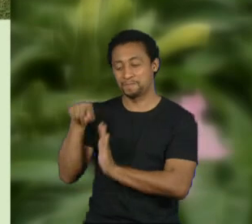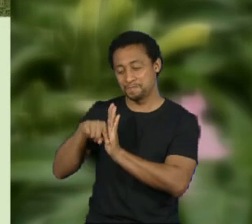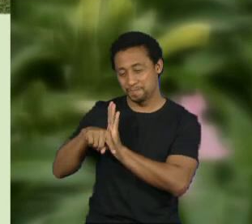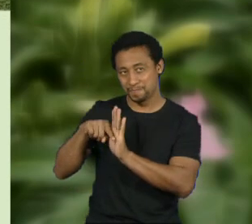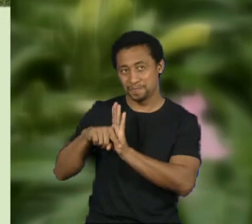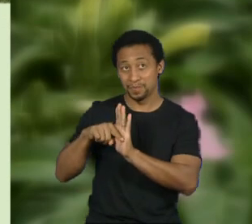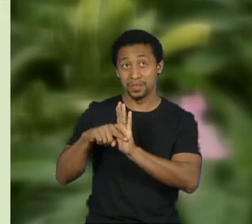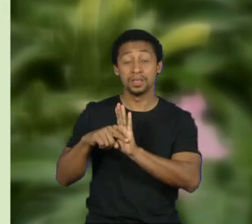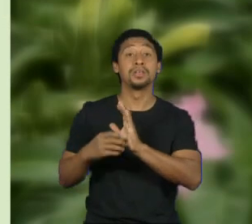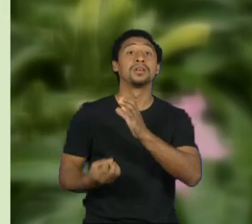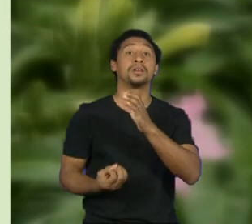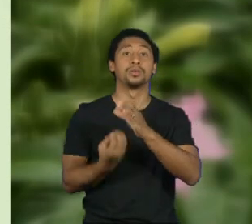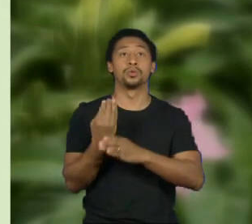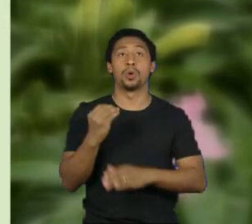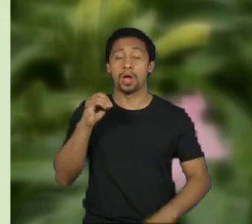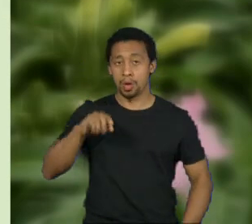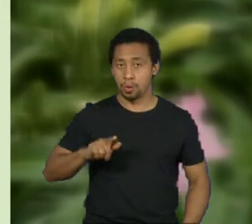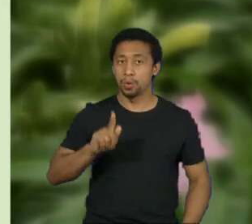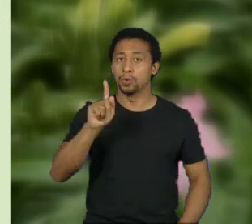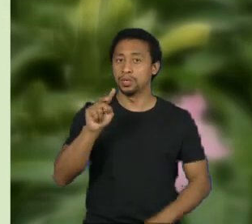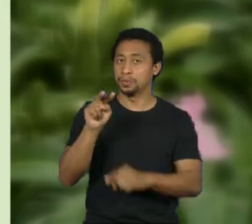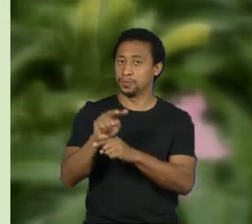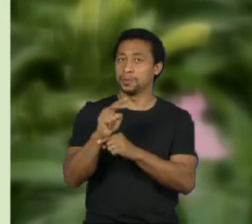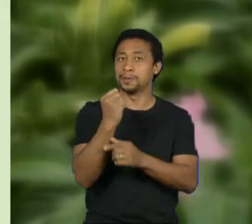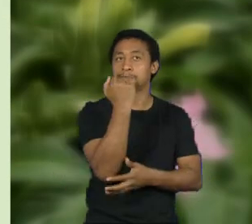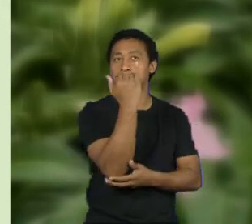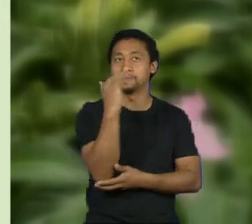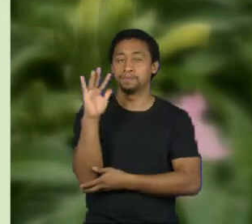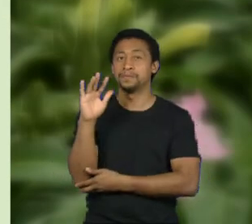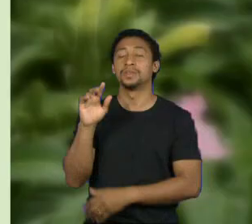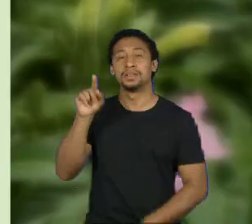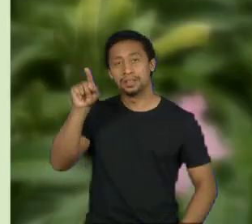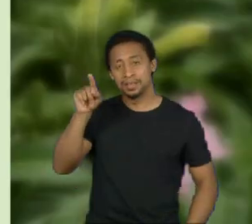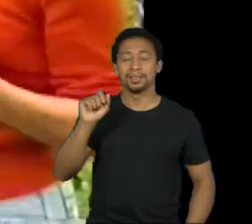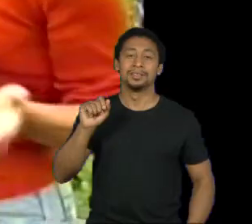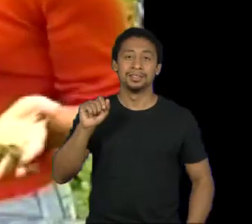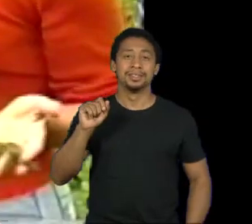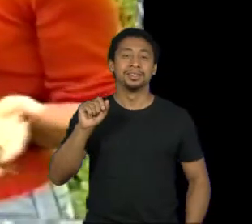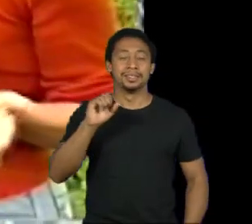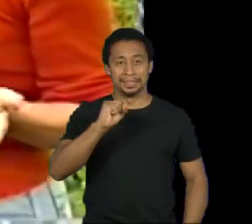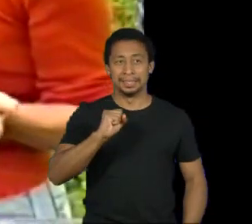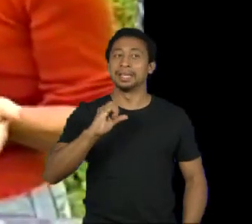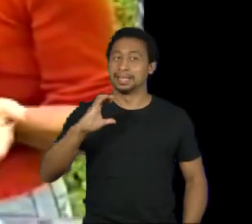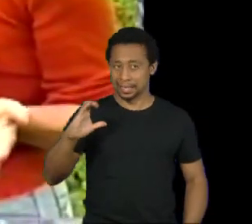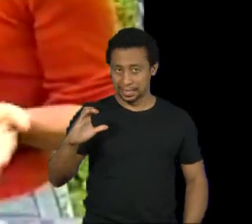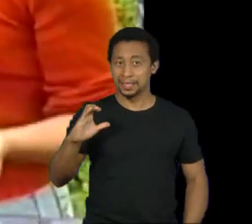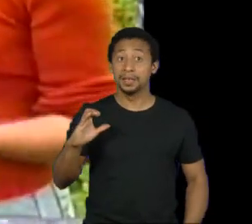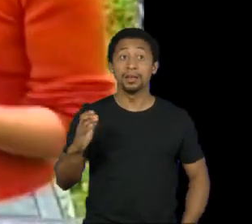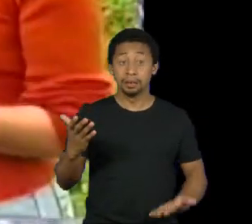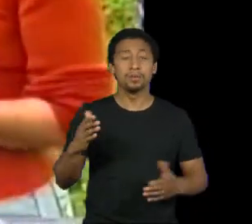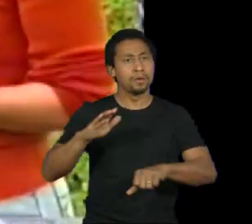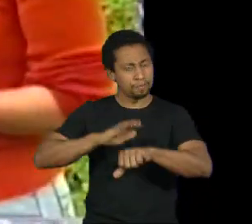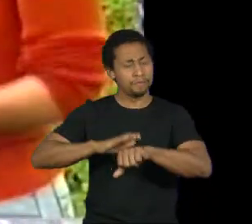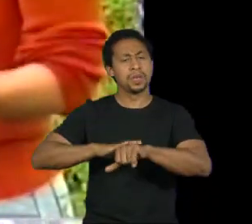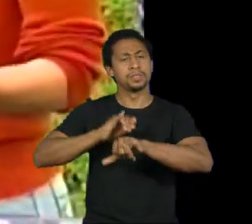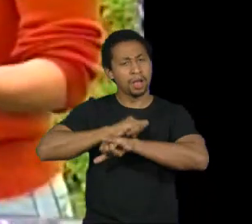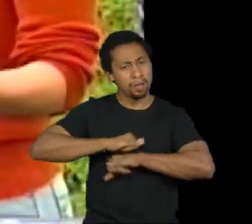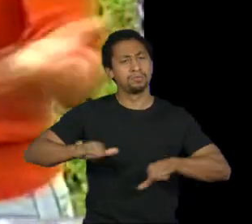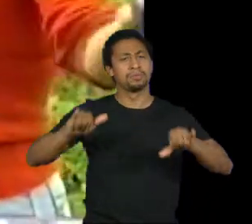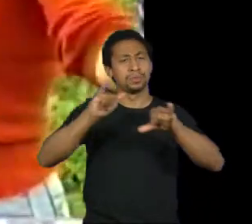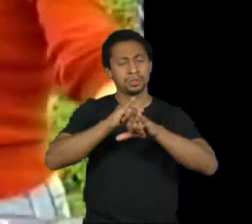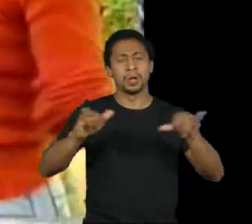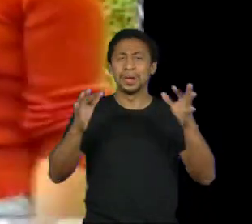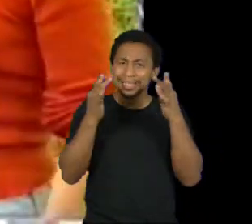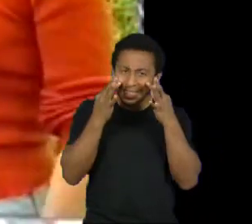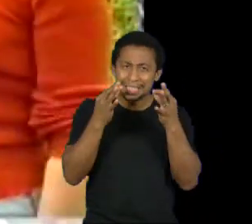da Associação de Preservação do Meio Ambiente e da Vida em Santa Catarina, realizou várias campanhas para alertar